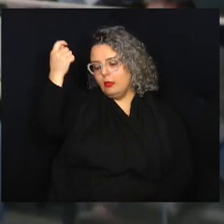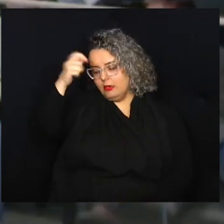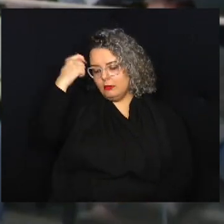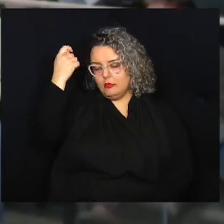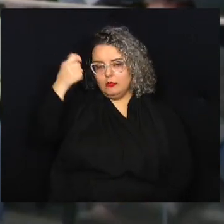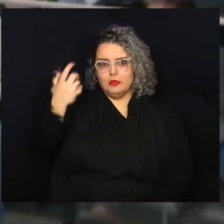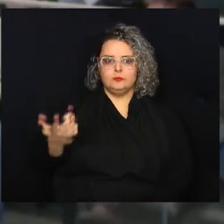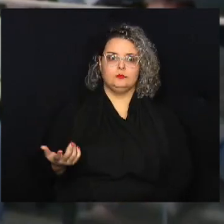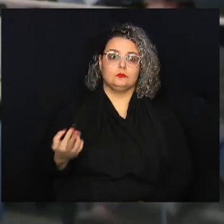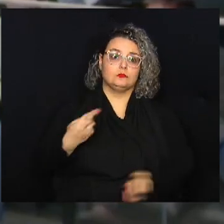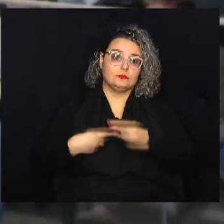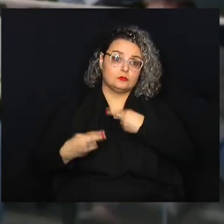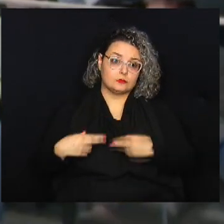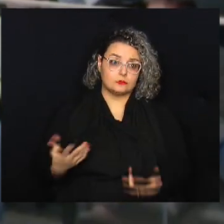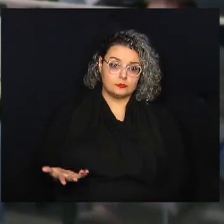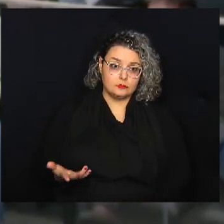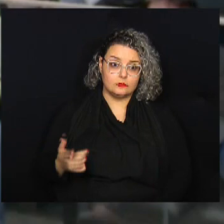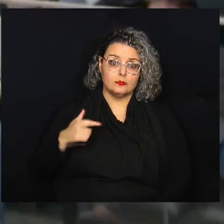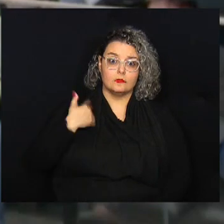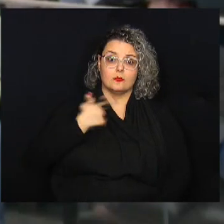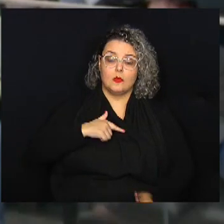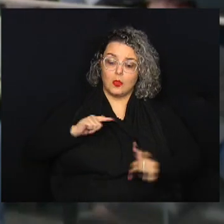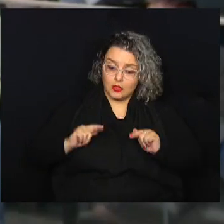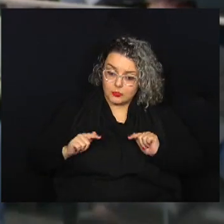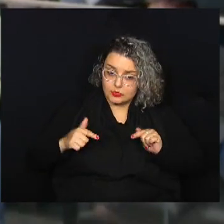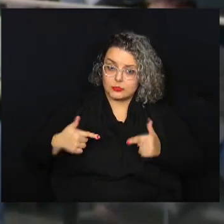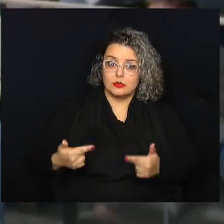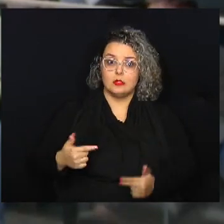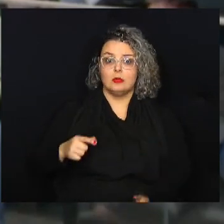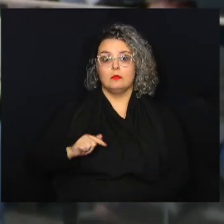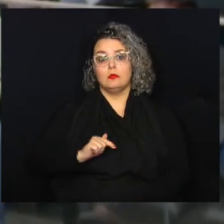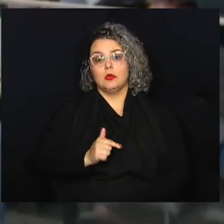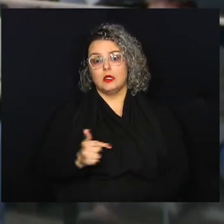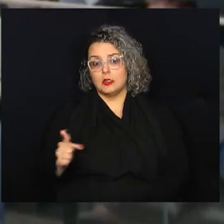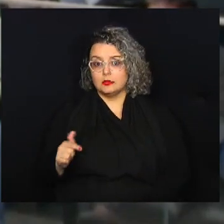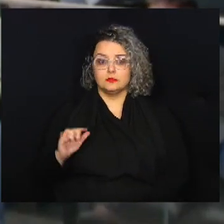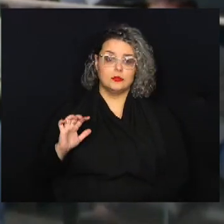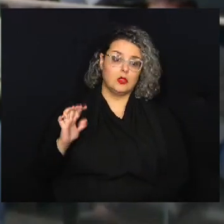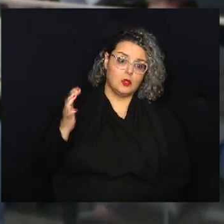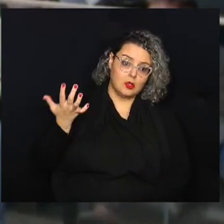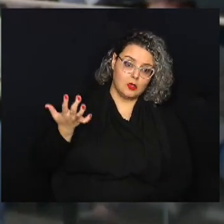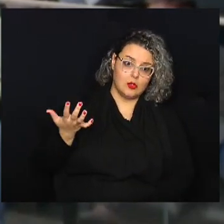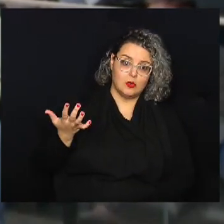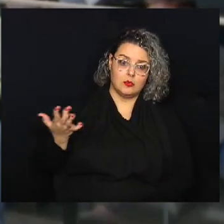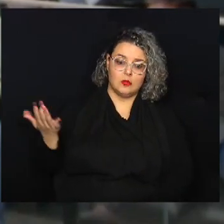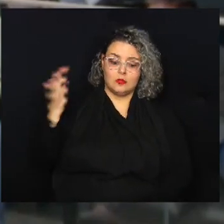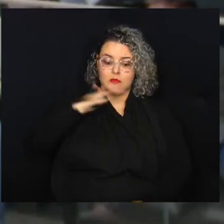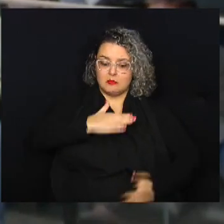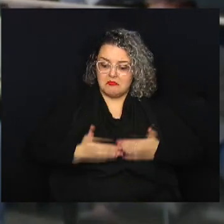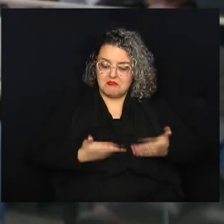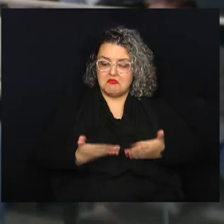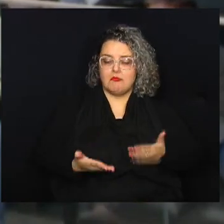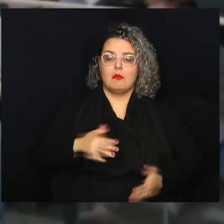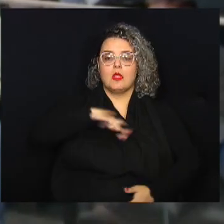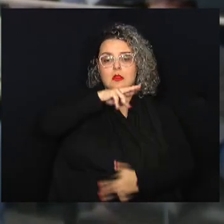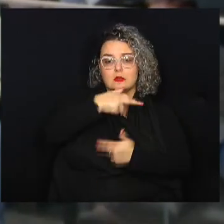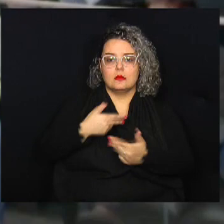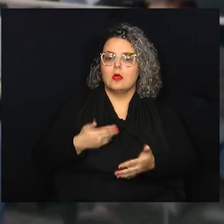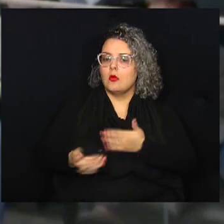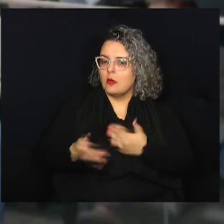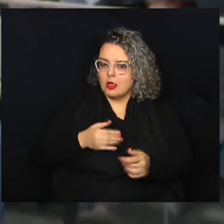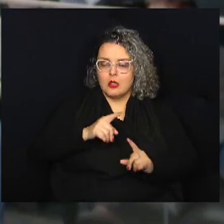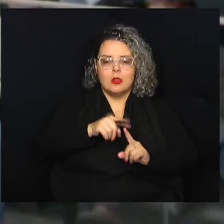em relação a isso, a gente está lutando para que não aconteçam os maus tratos aos animais. Mas qualquer tipo de